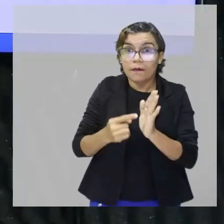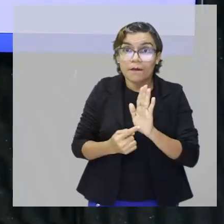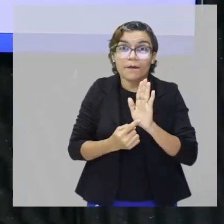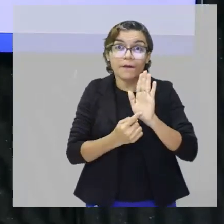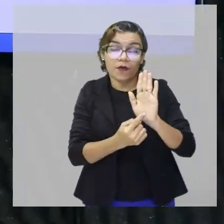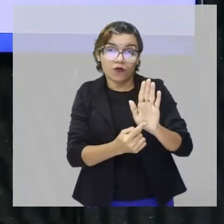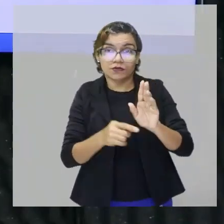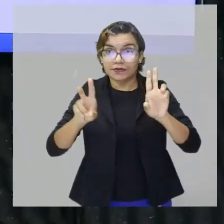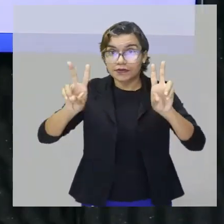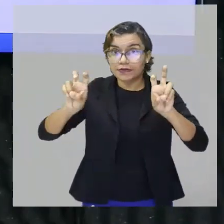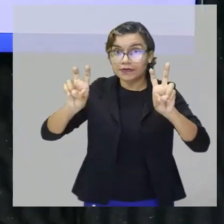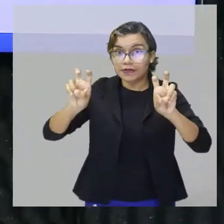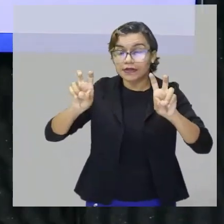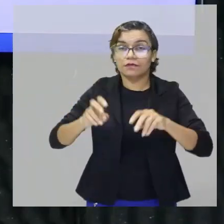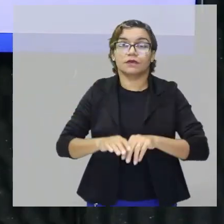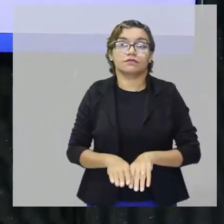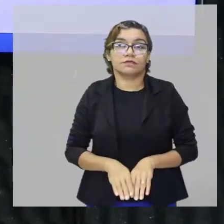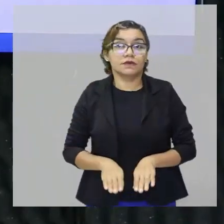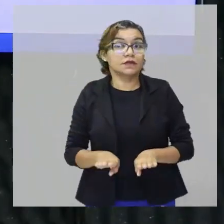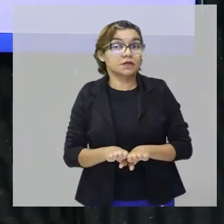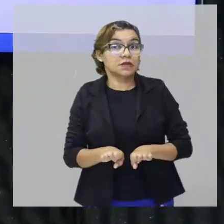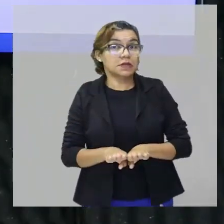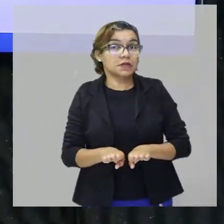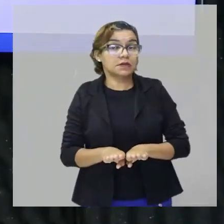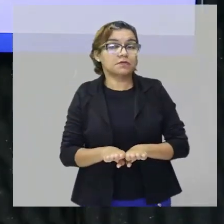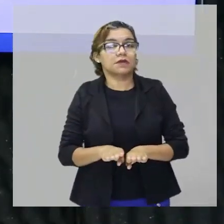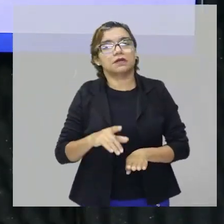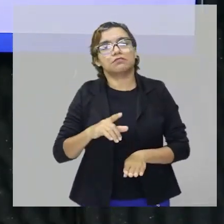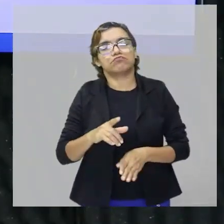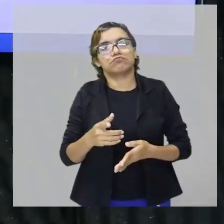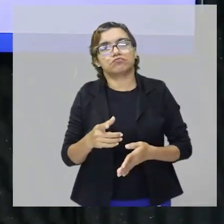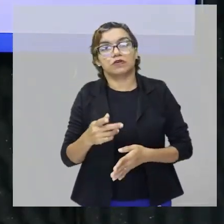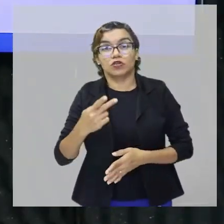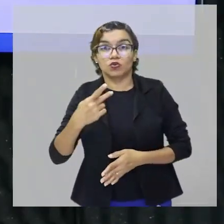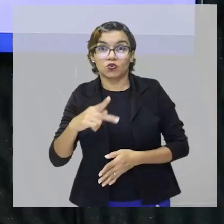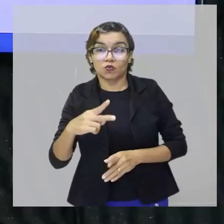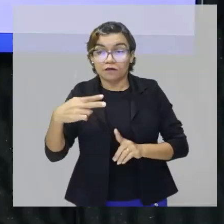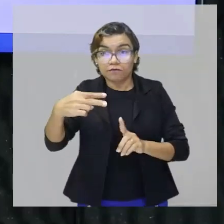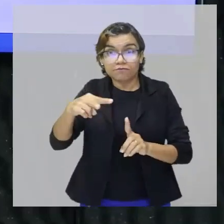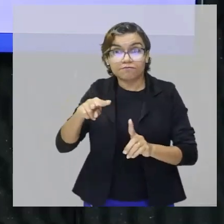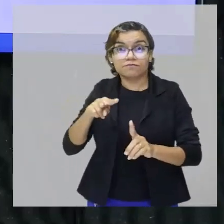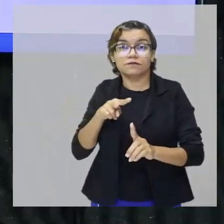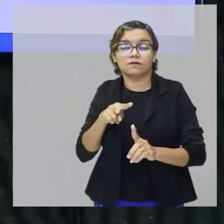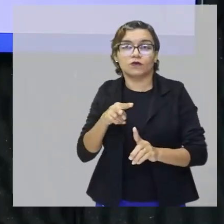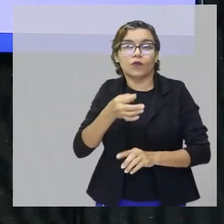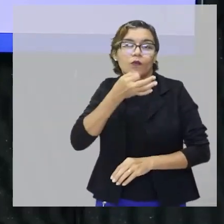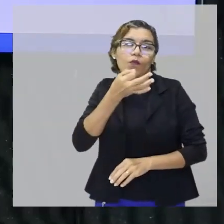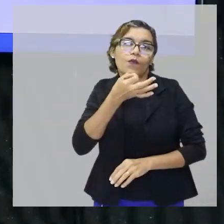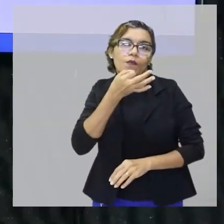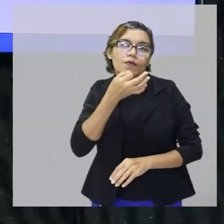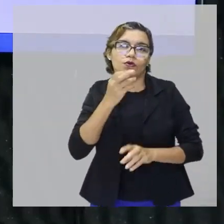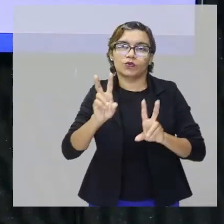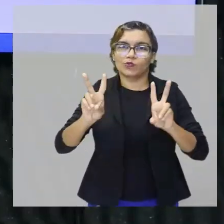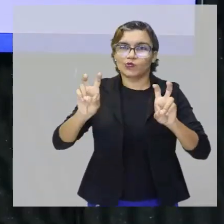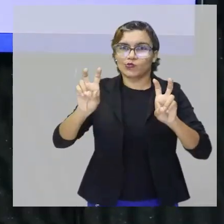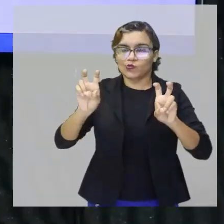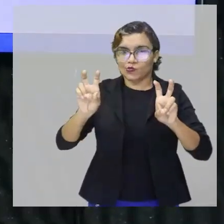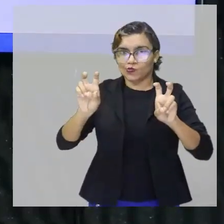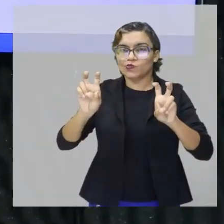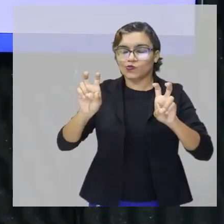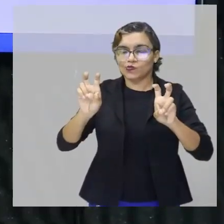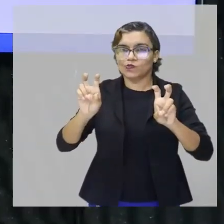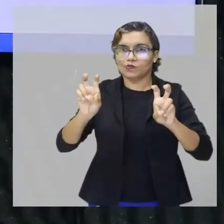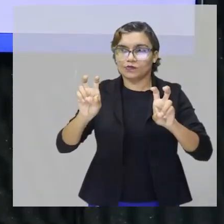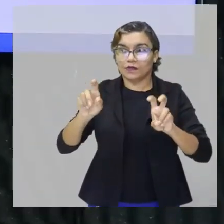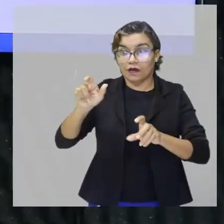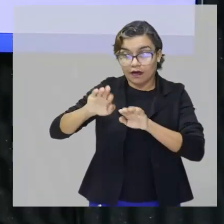o tema e já vai também colocando ali qual é o seu ponto de vista em relação àquele tema que está